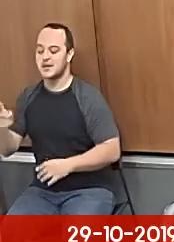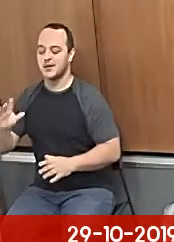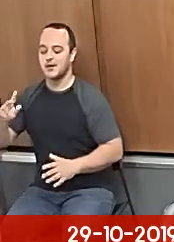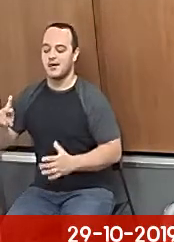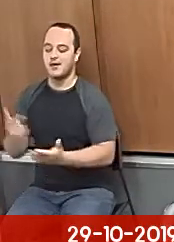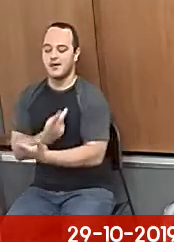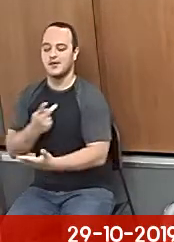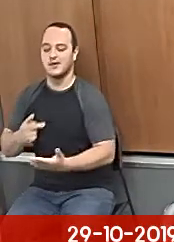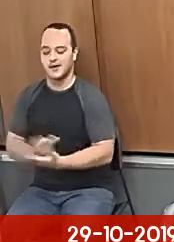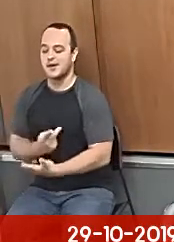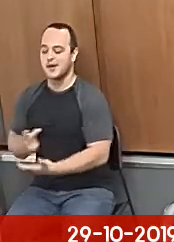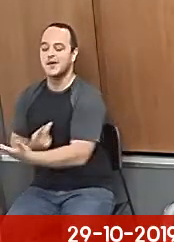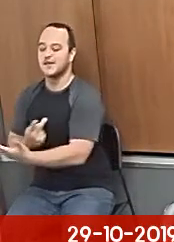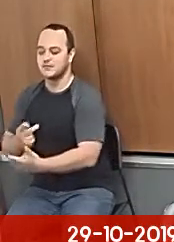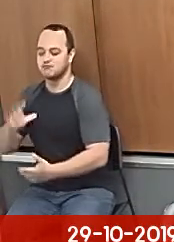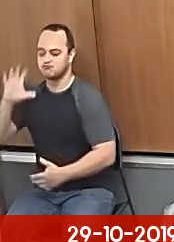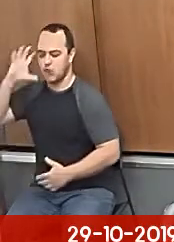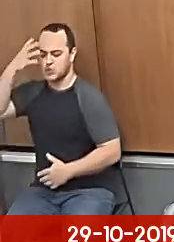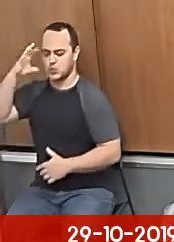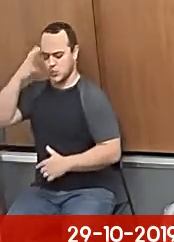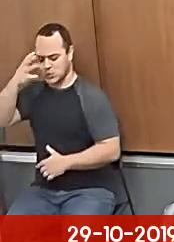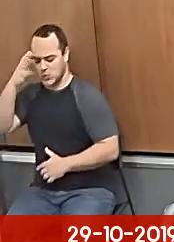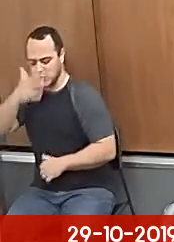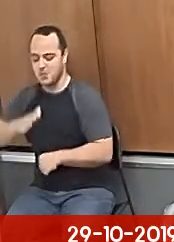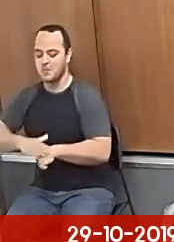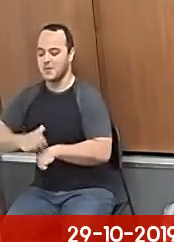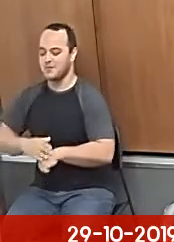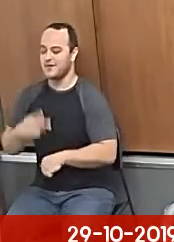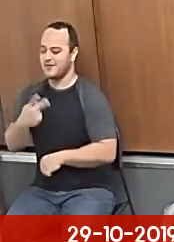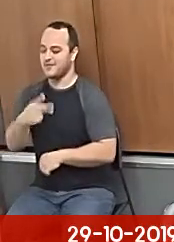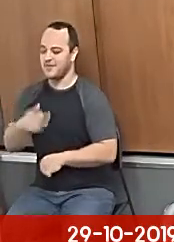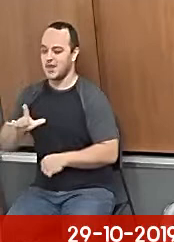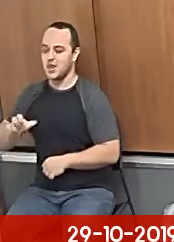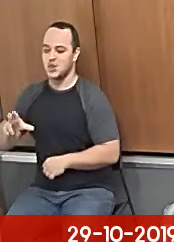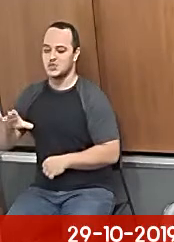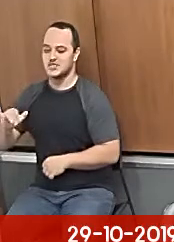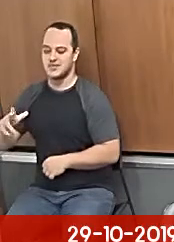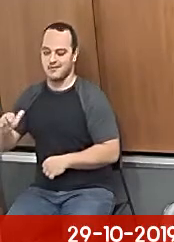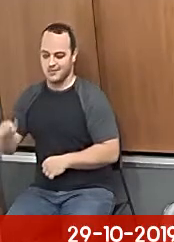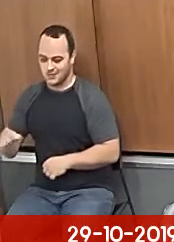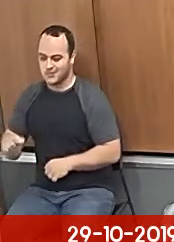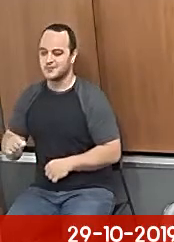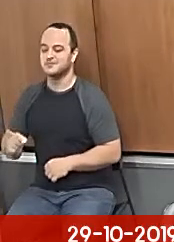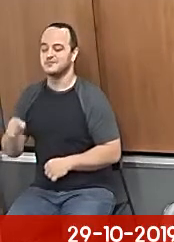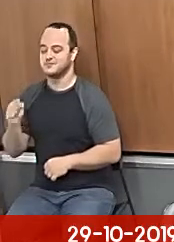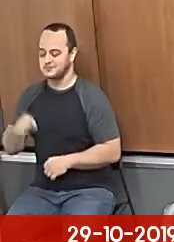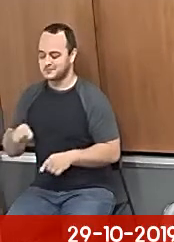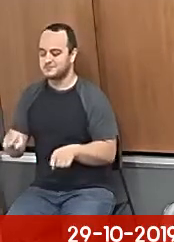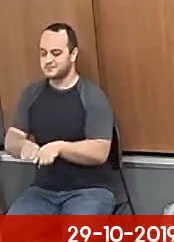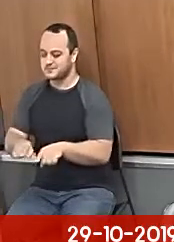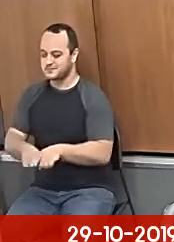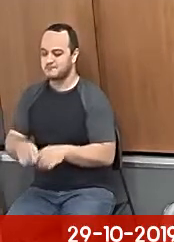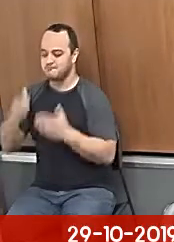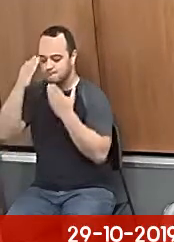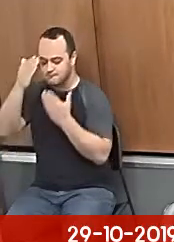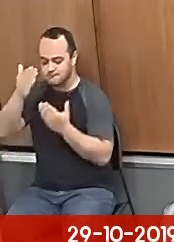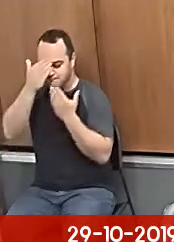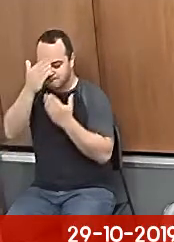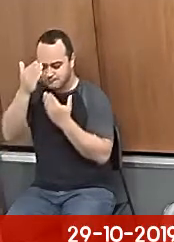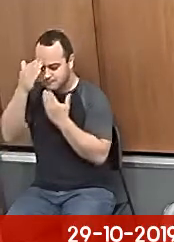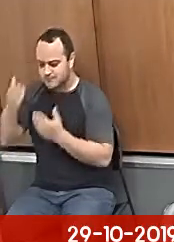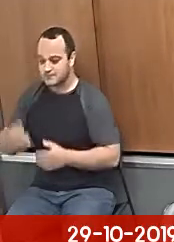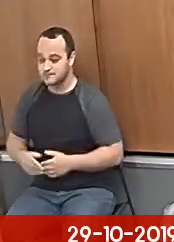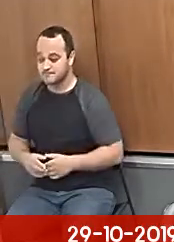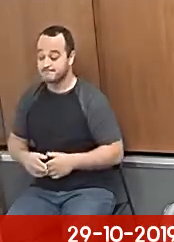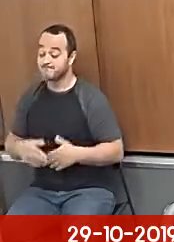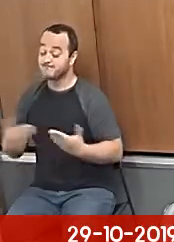Walter do Cromos, né, que tem sido parceiro nesse projeto para levar vocês do Paraná. Fabiano Caseca também, né?